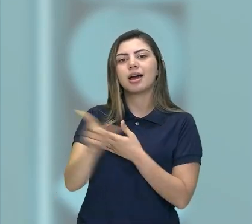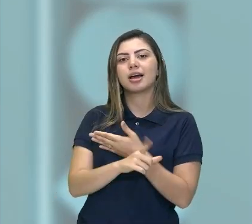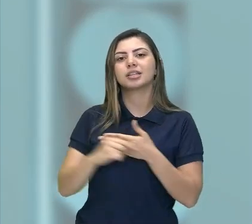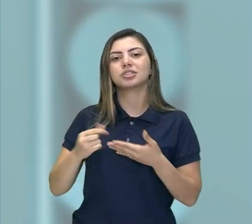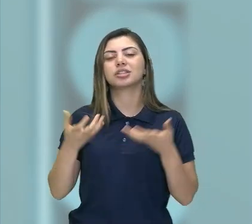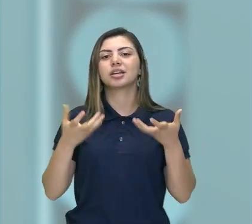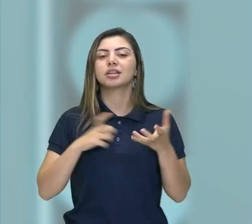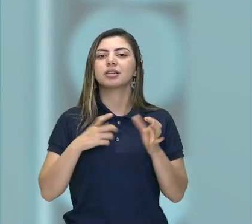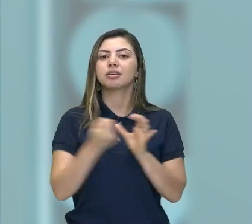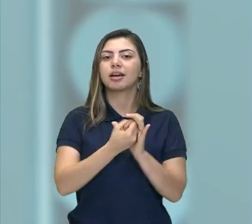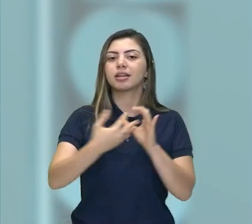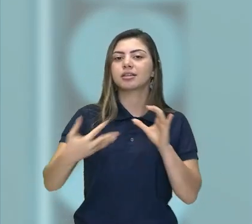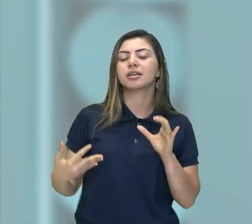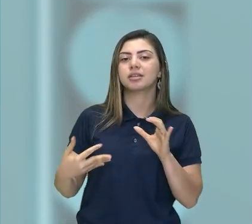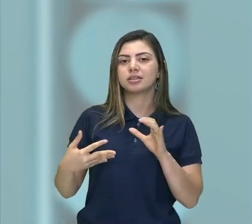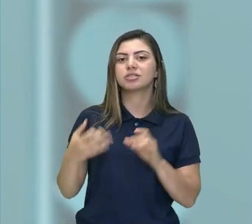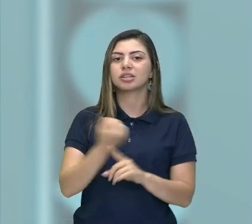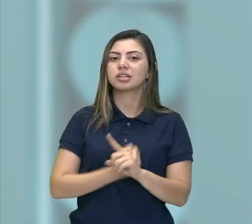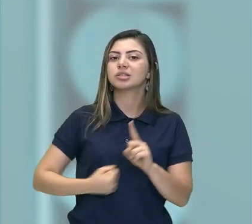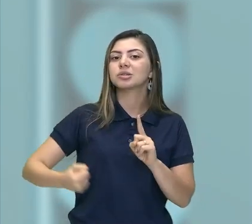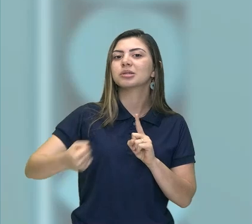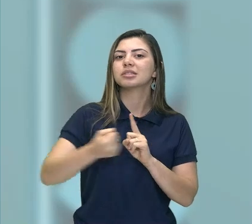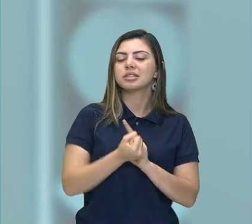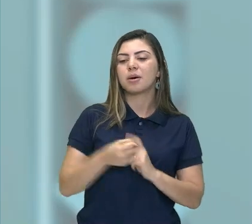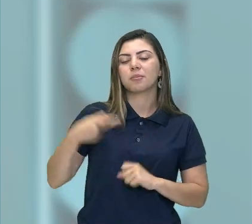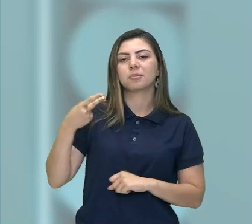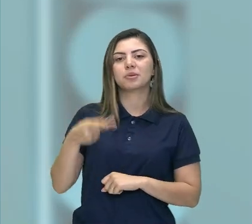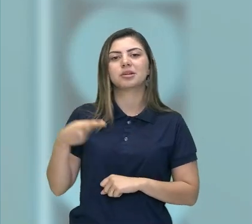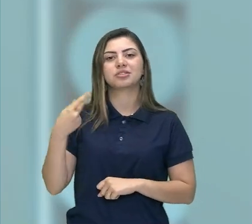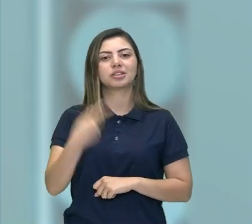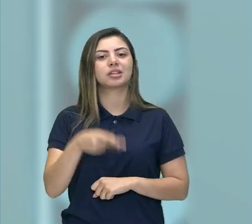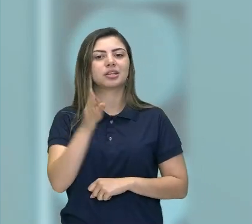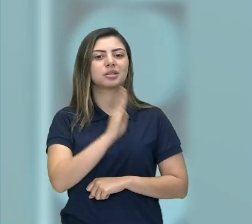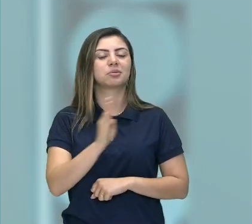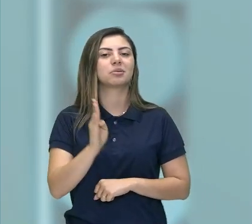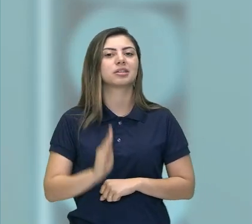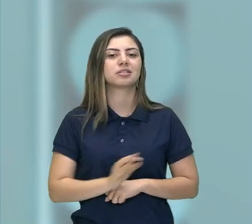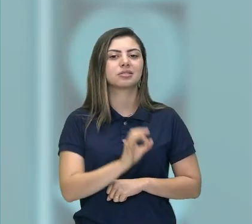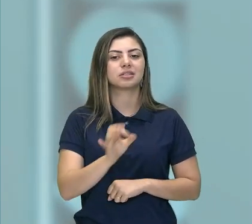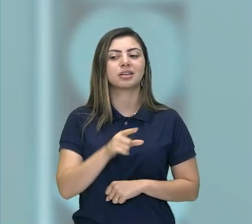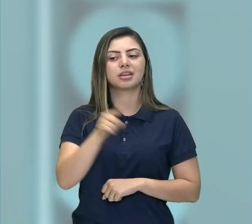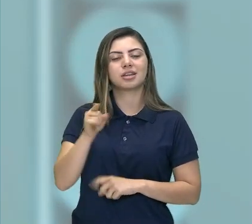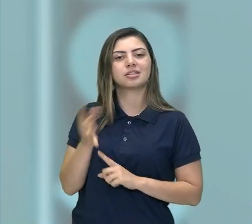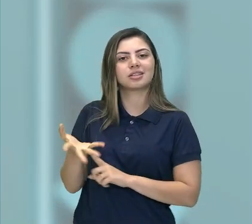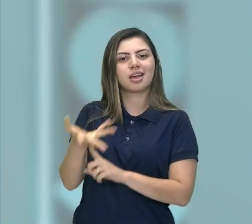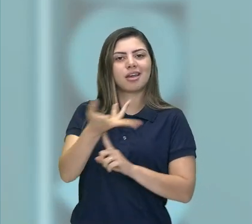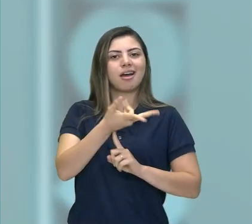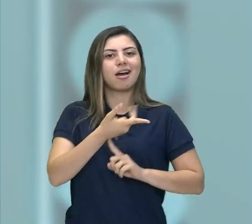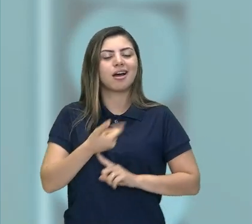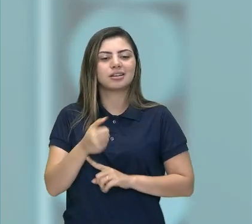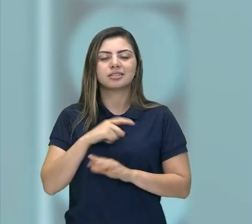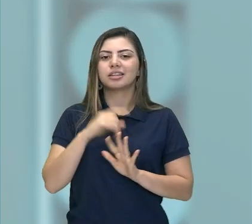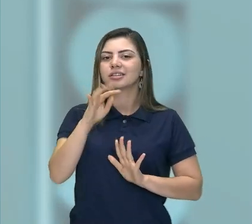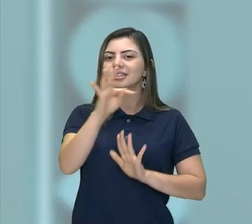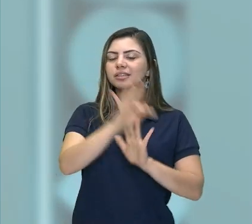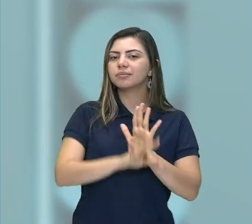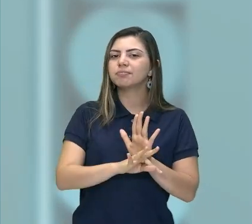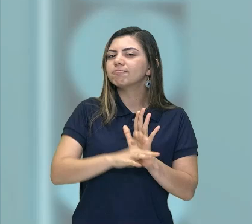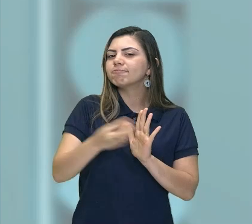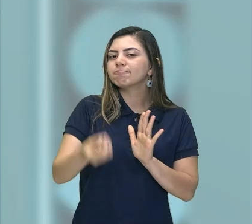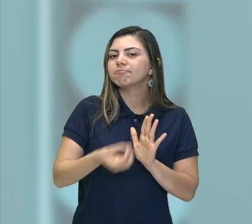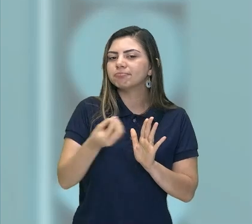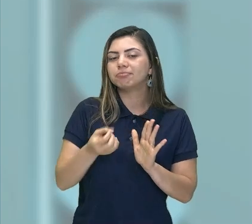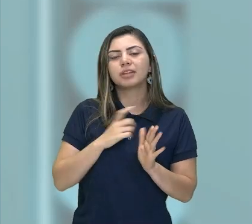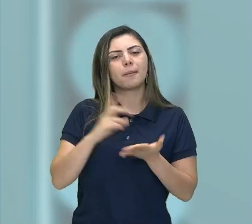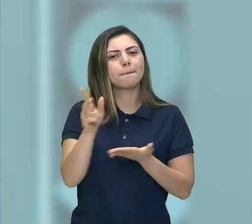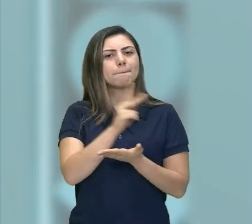e político brasileiro, nessa efervescência, nesse problema, eles buscaram fazer arte, trazer textos que poemas,